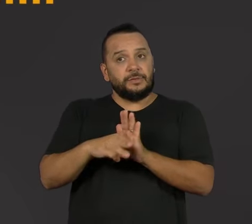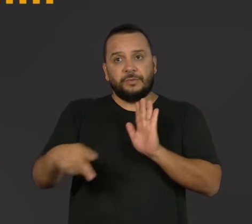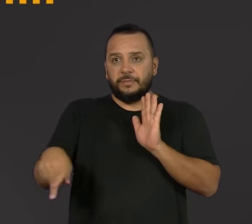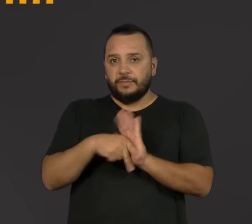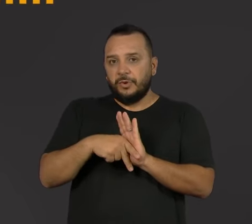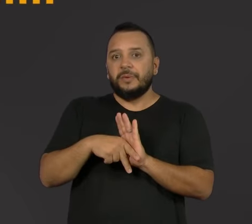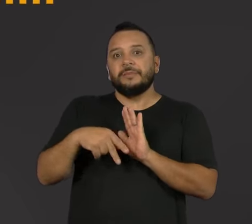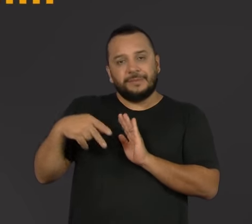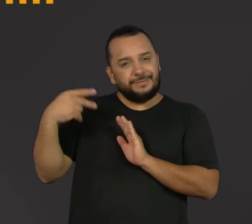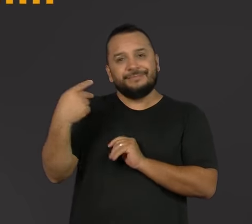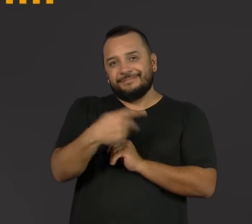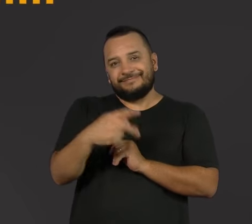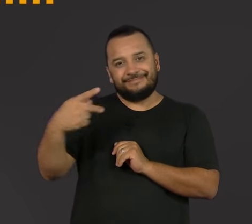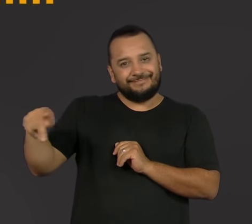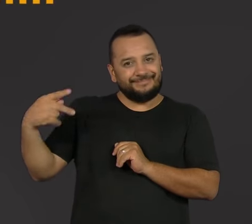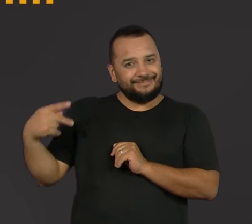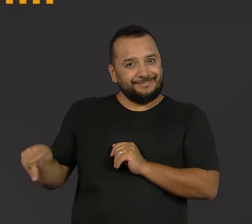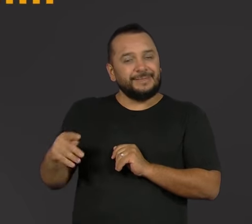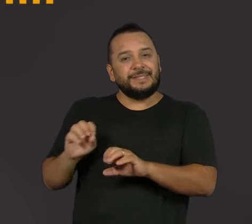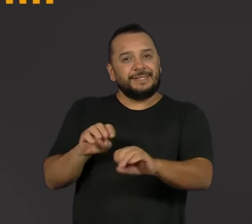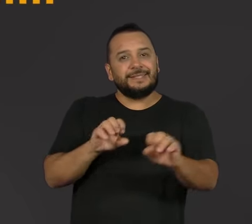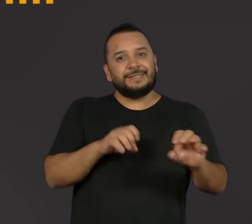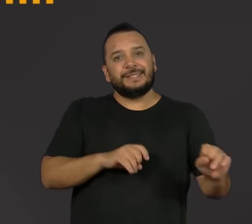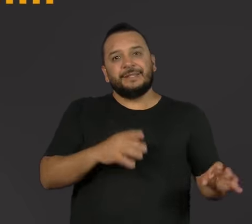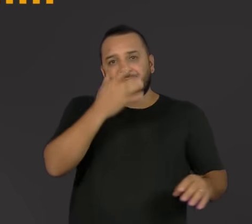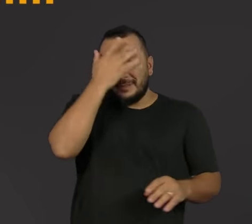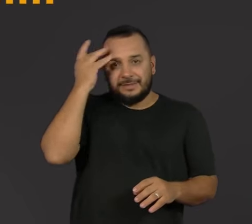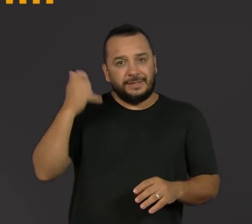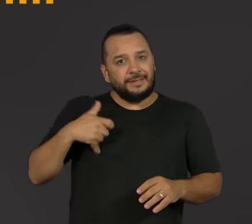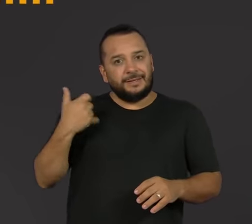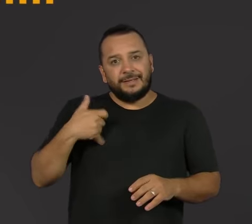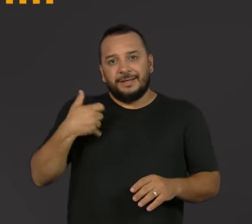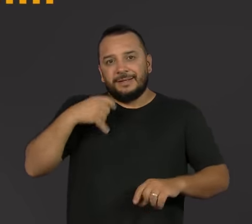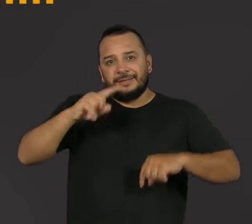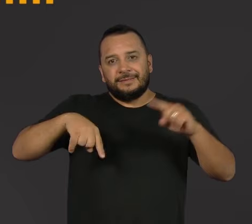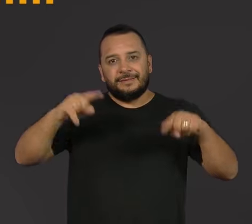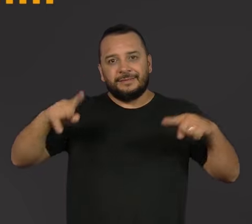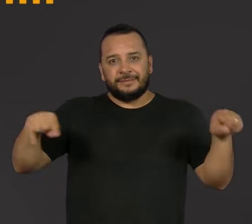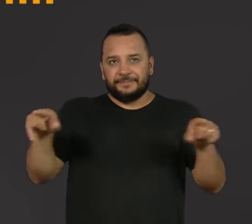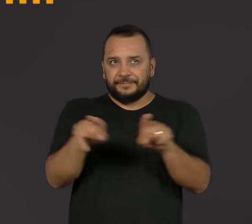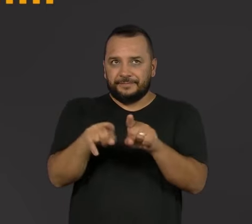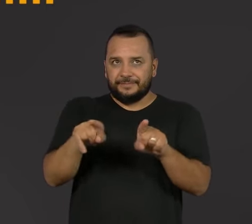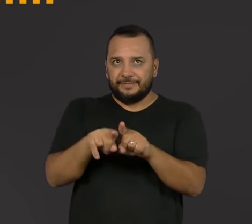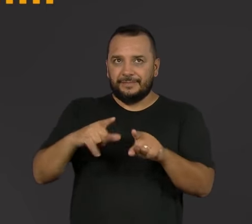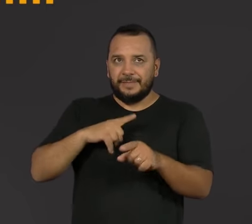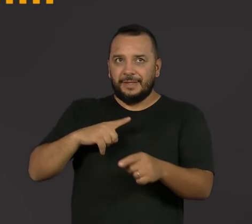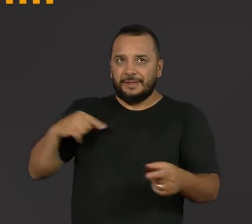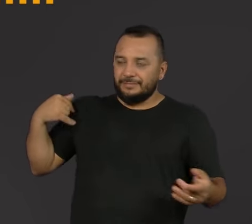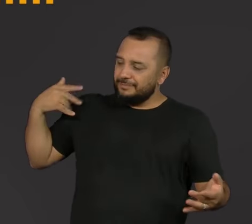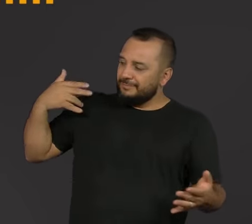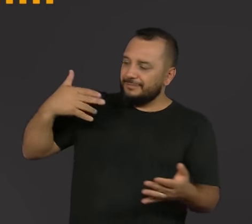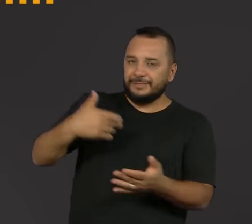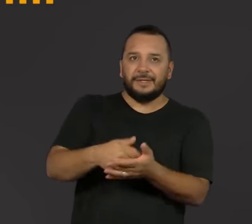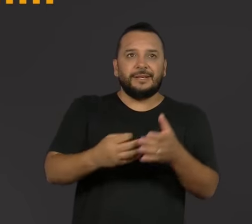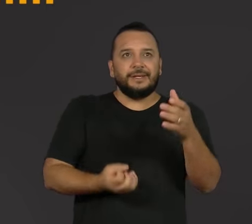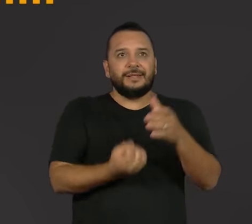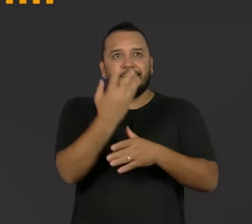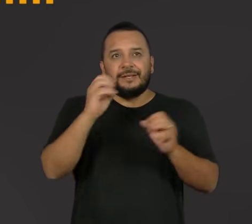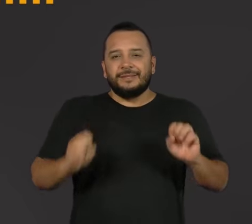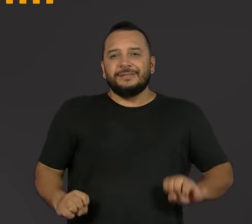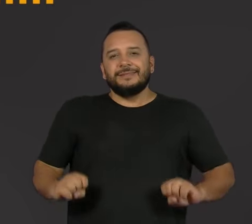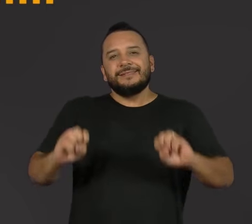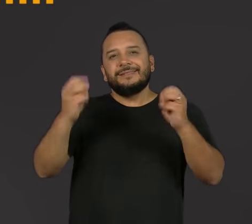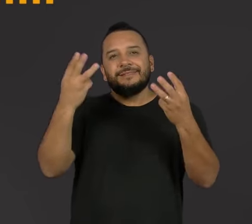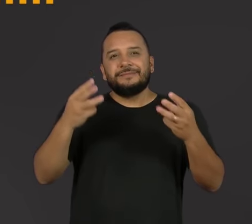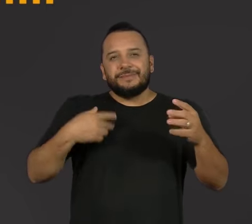corporal para pessoas de todas as idades. Ao longo da carreira, vem criando espetáculos diferentes